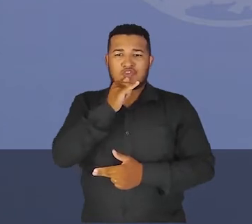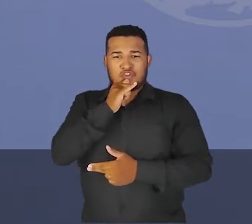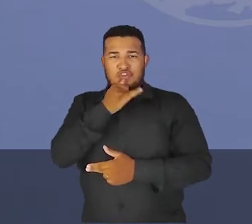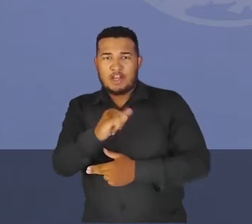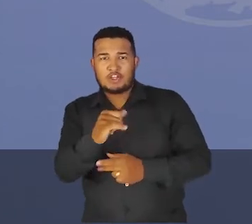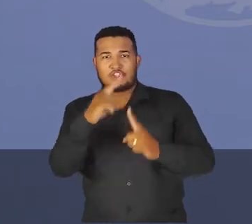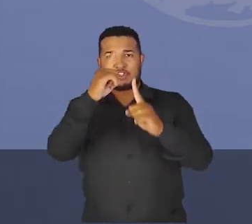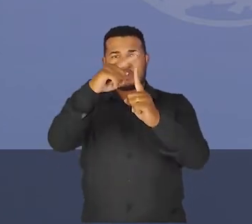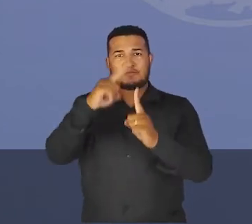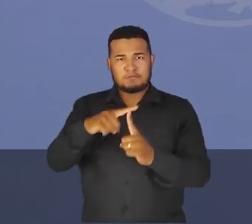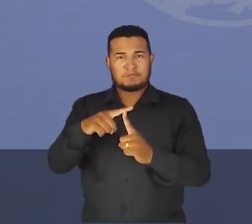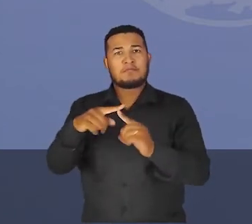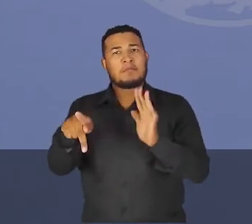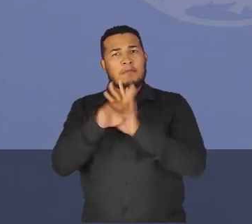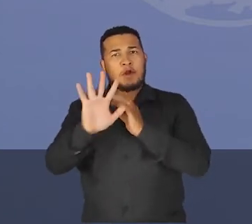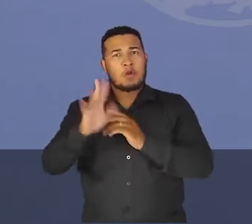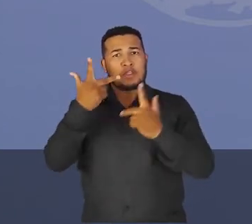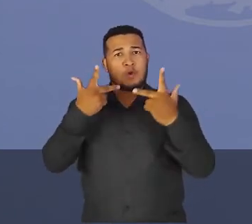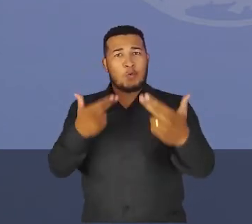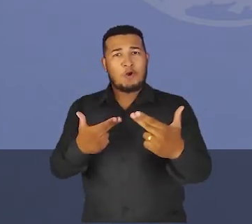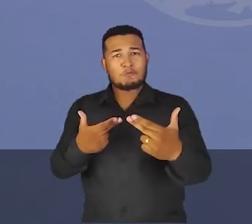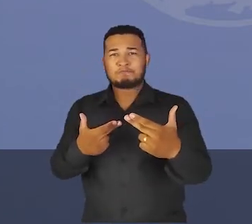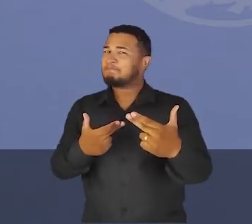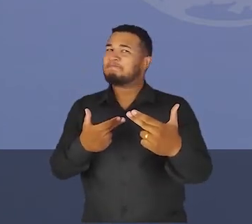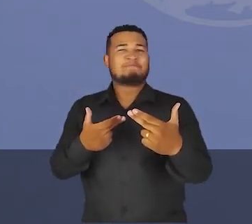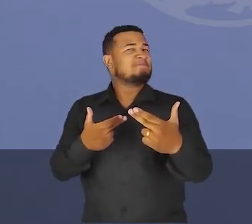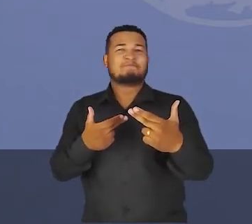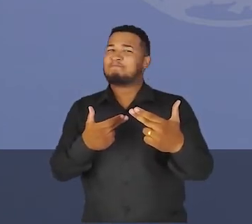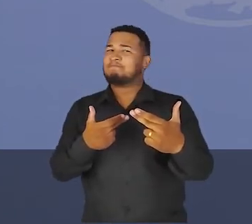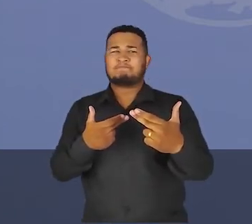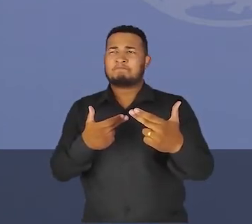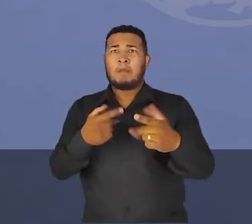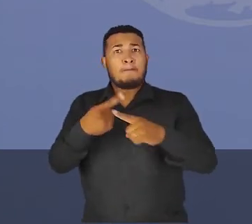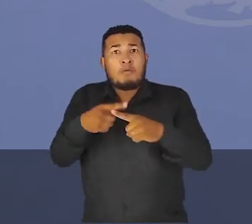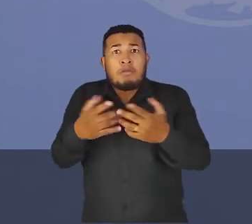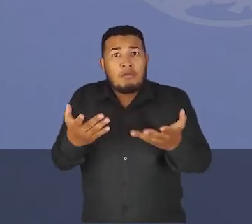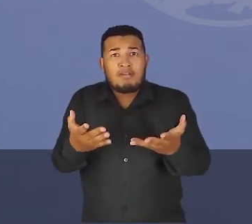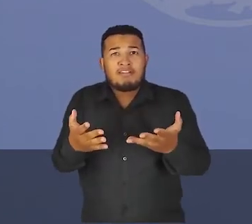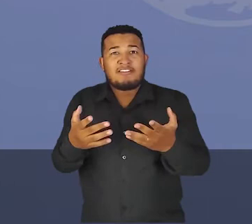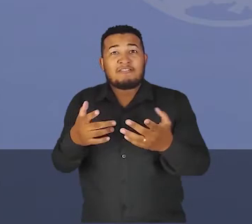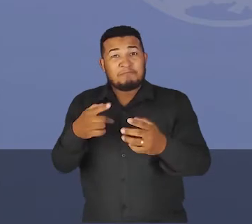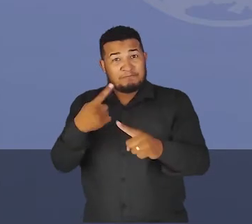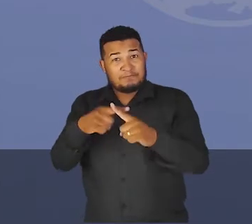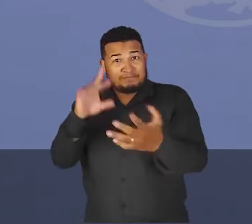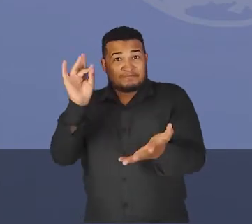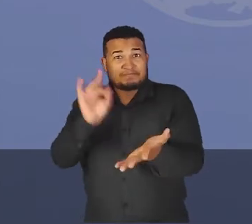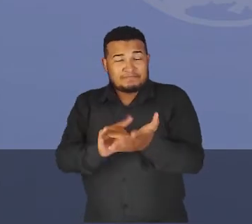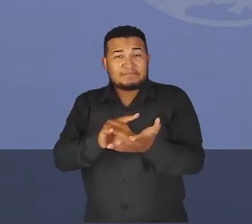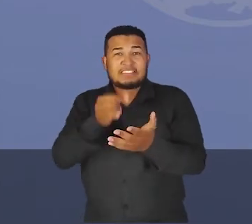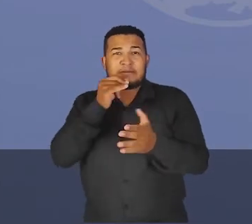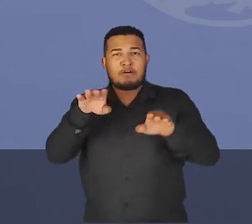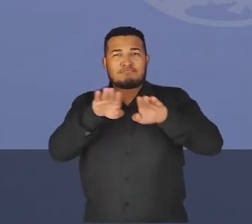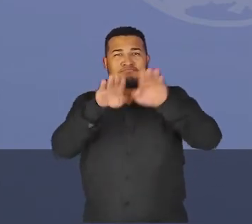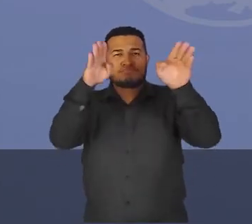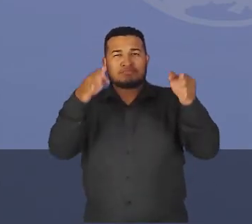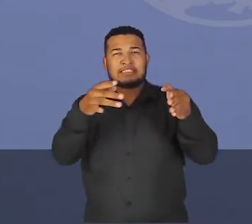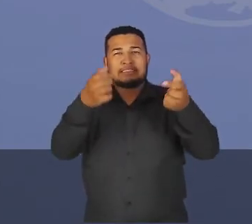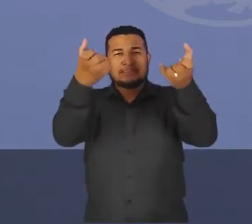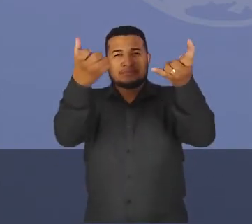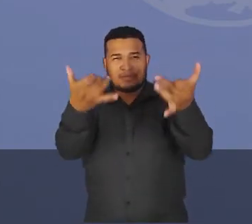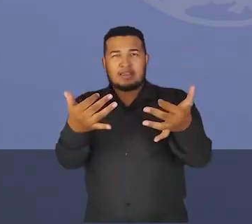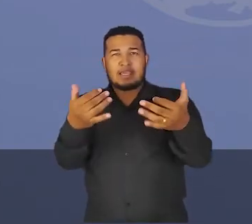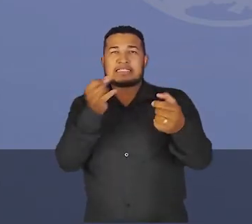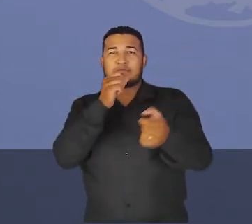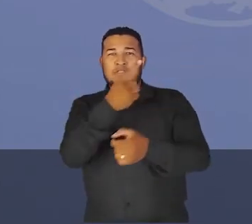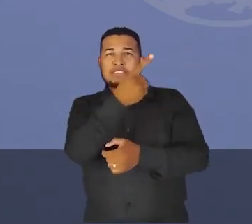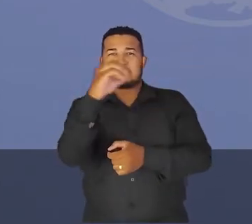dar para o sistema para que isso ocorra serão iguais? E a resposta é não. Mas por que não? Porque nesses exemplos, nesse caso que eu